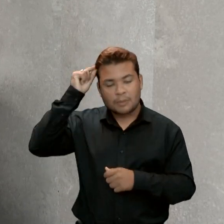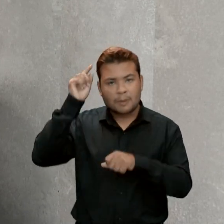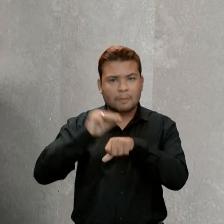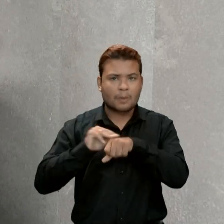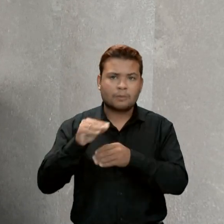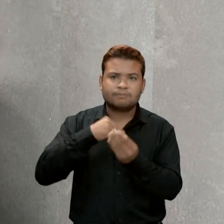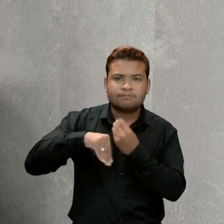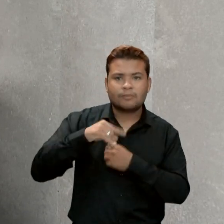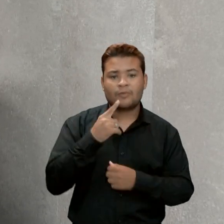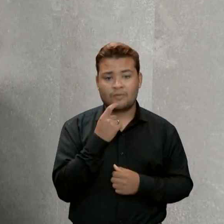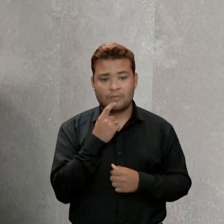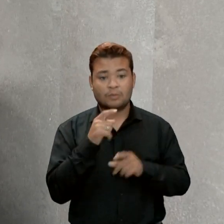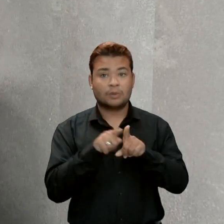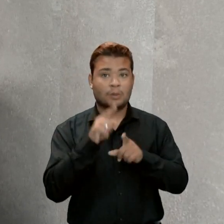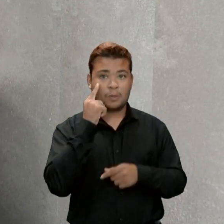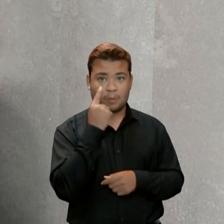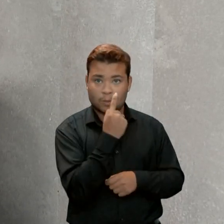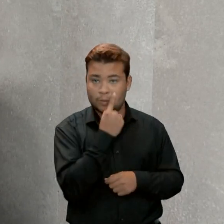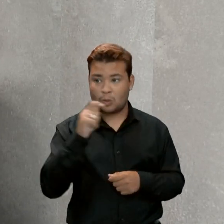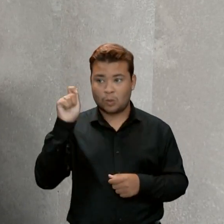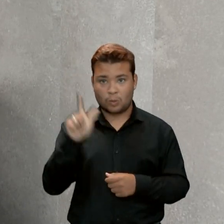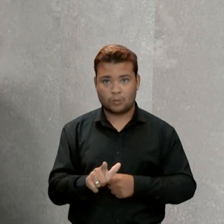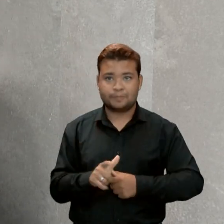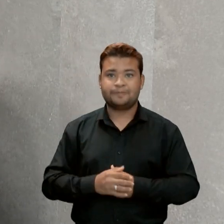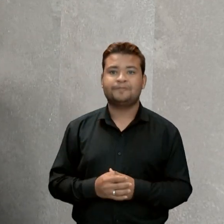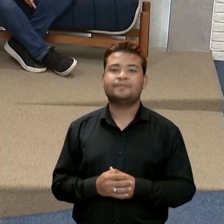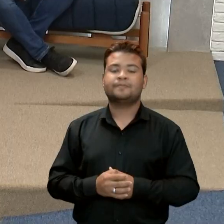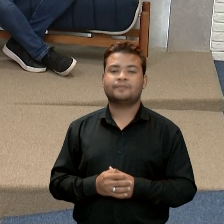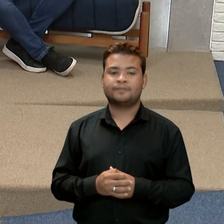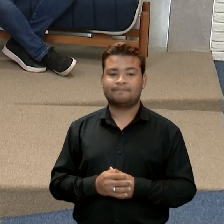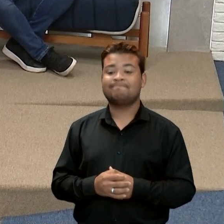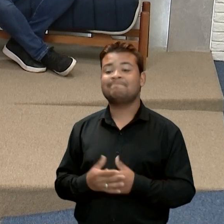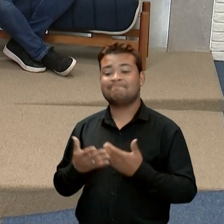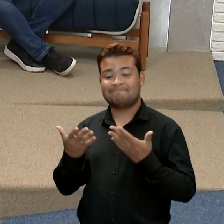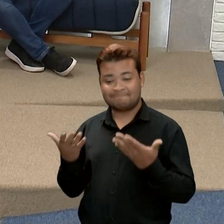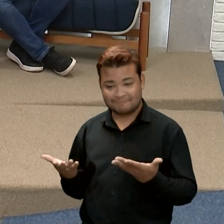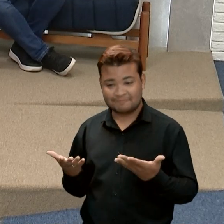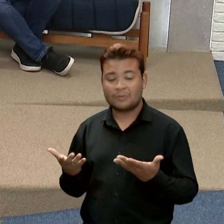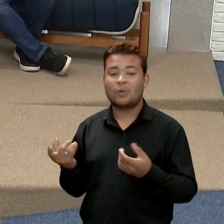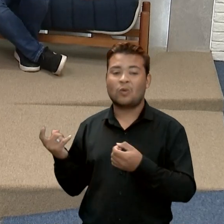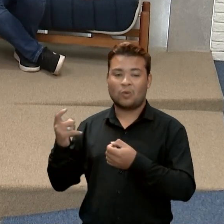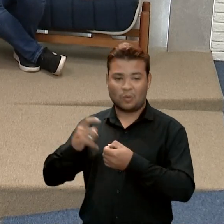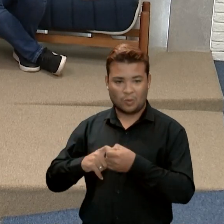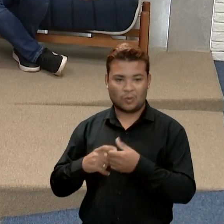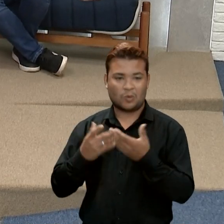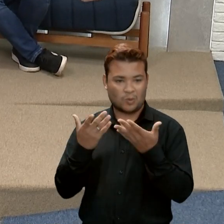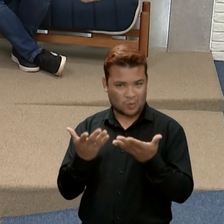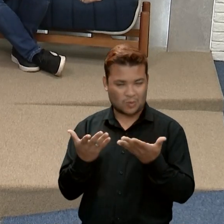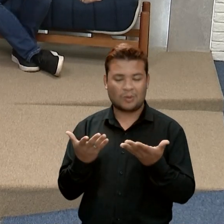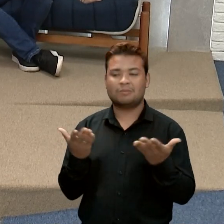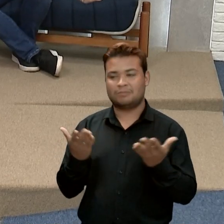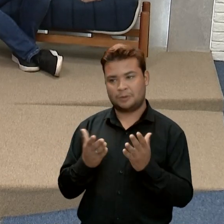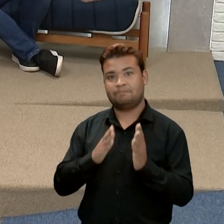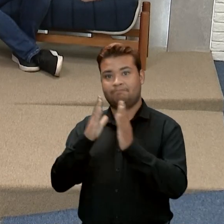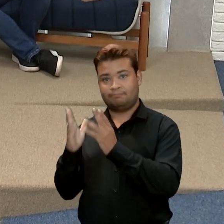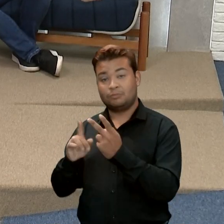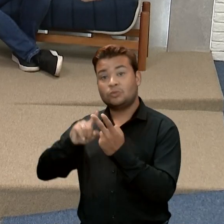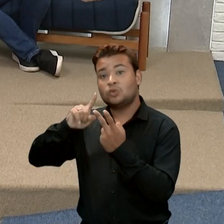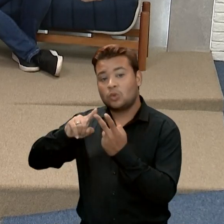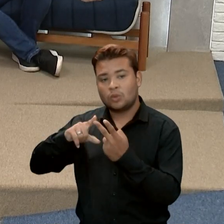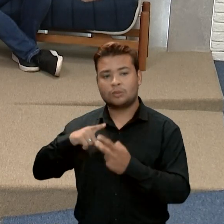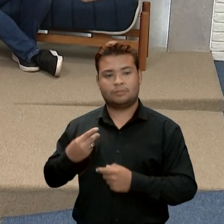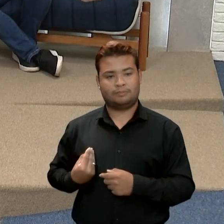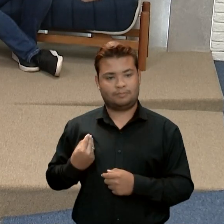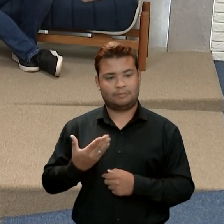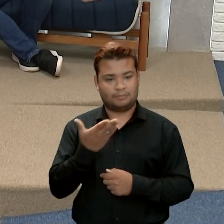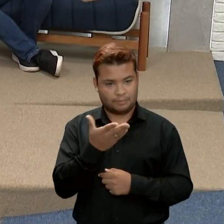castanhos acobreados e olhos azuis. Muito bem, e a gente está de volta aqui então nesse bloco com Oswaldo